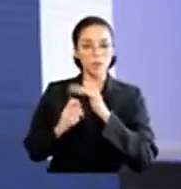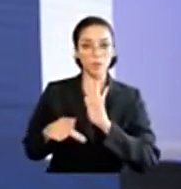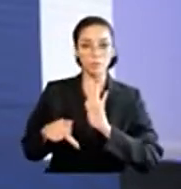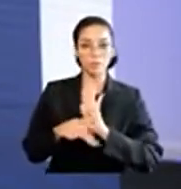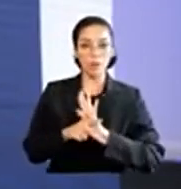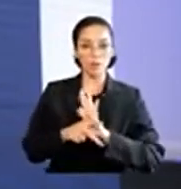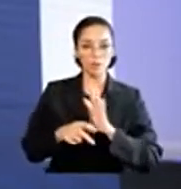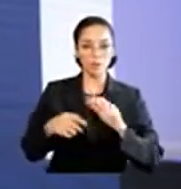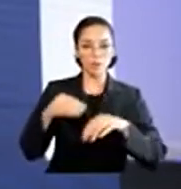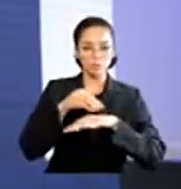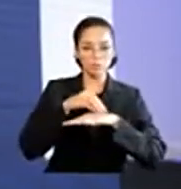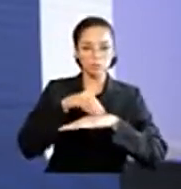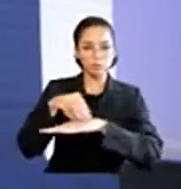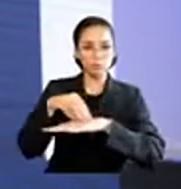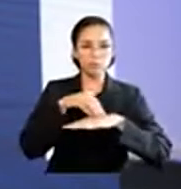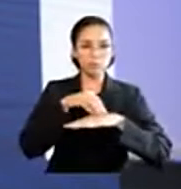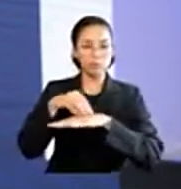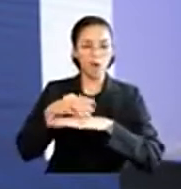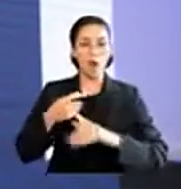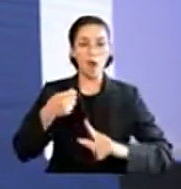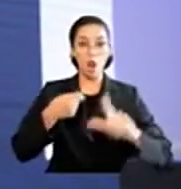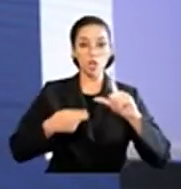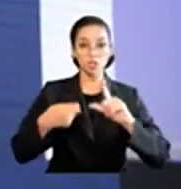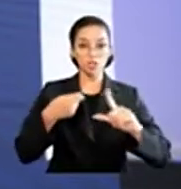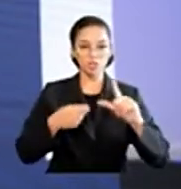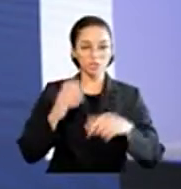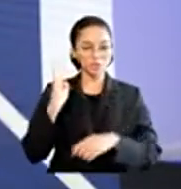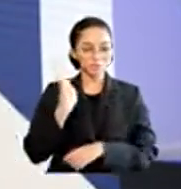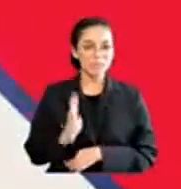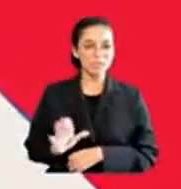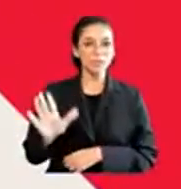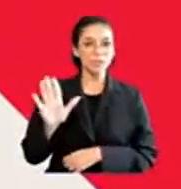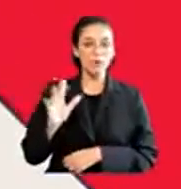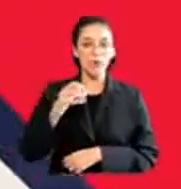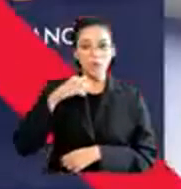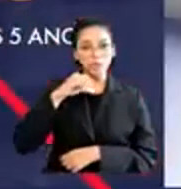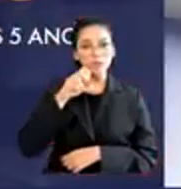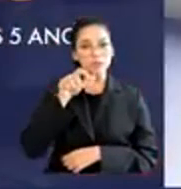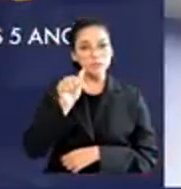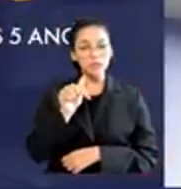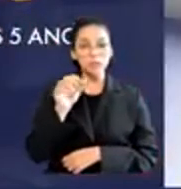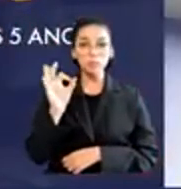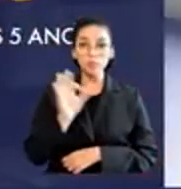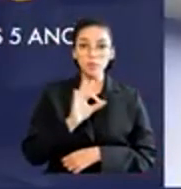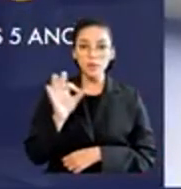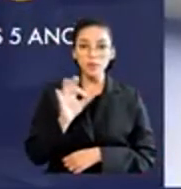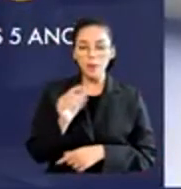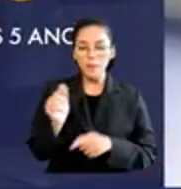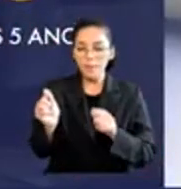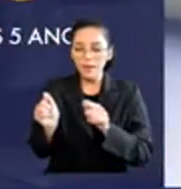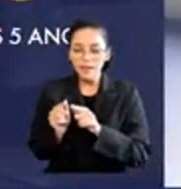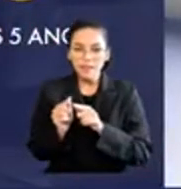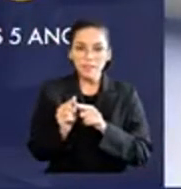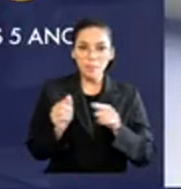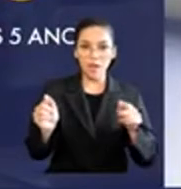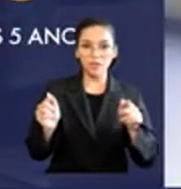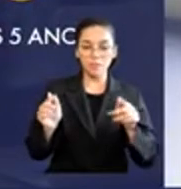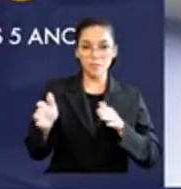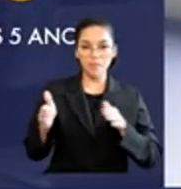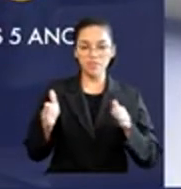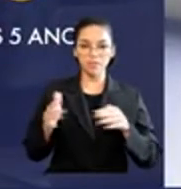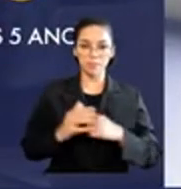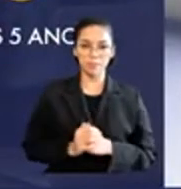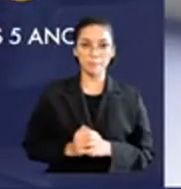Brasil, 97% delas pequenas e médias. O setor de delivery dobrou sua participação